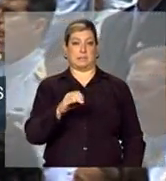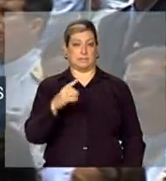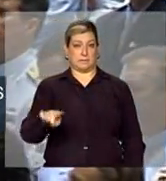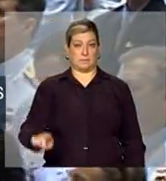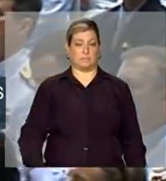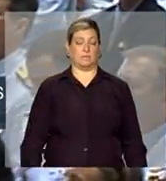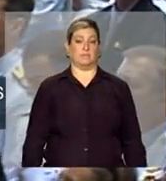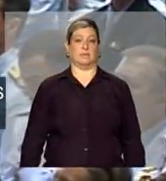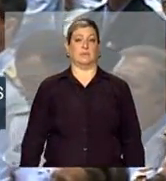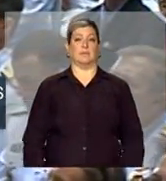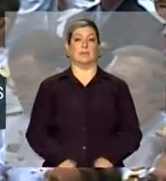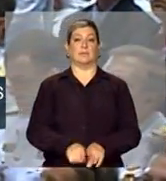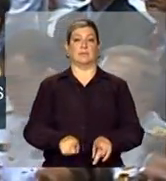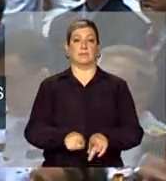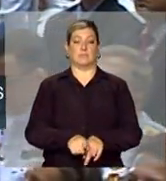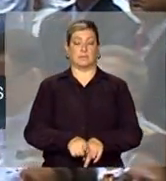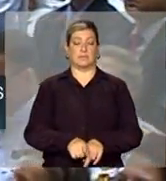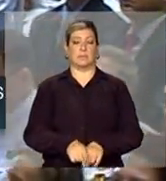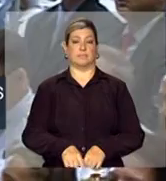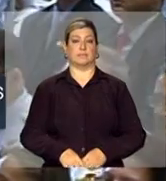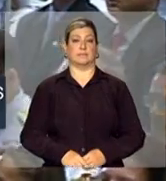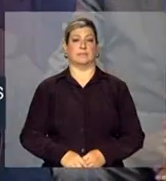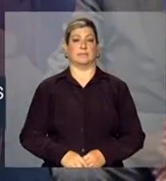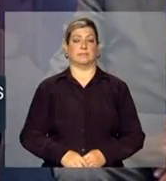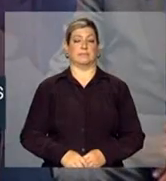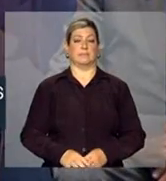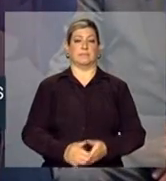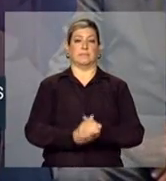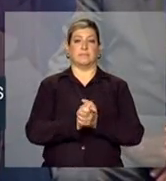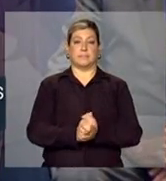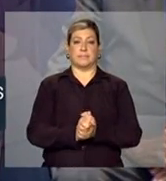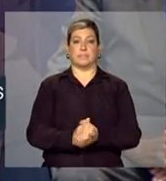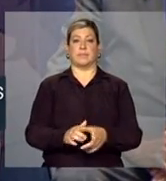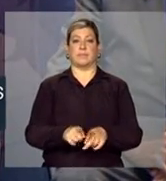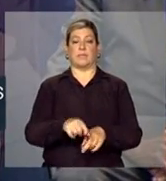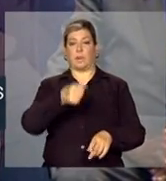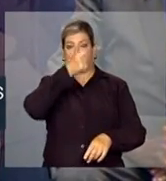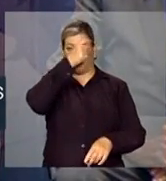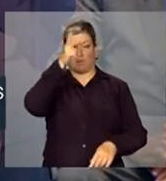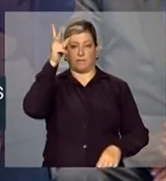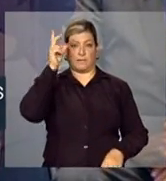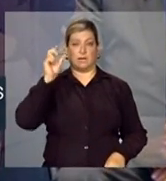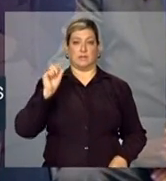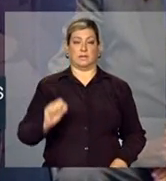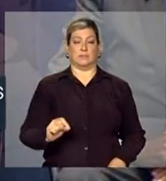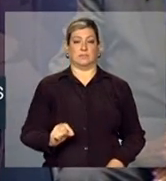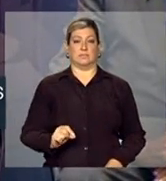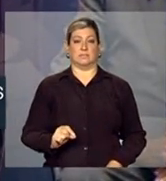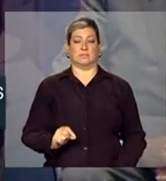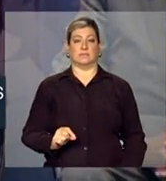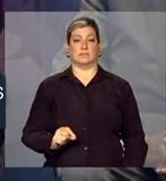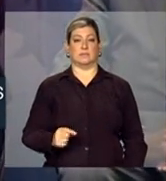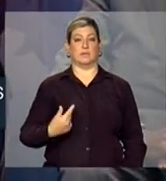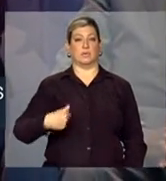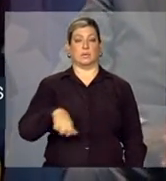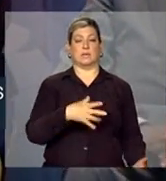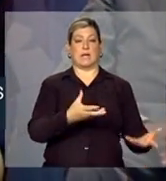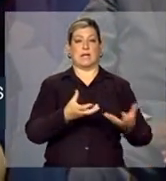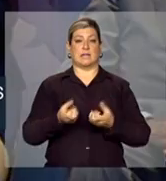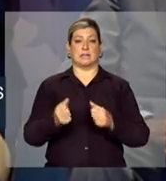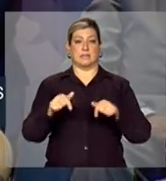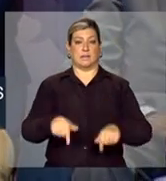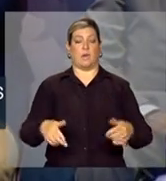Pezão, Luiz Fernando Pezão. Queria cumprimentar o prefeito que nos recebe